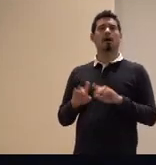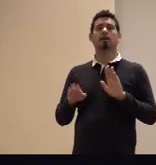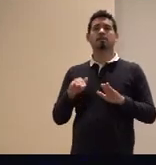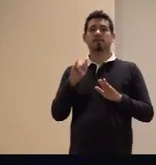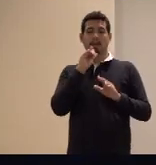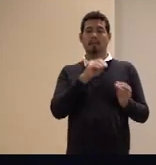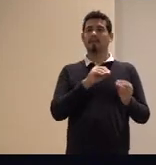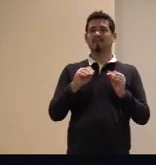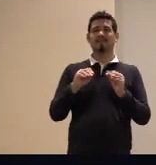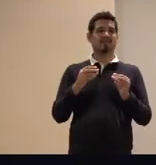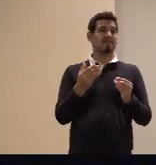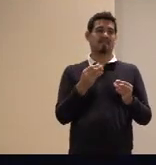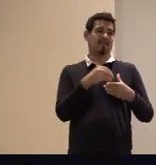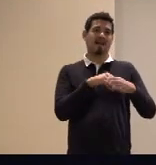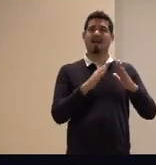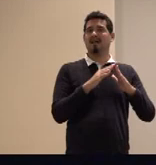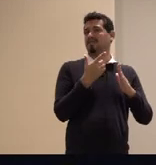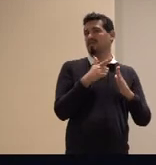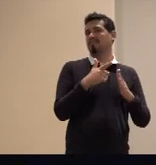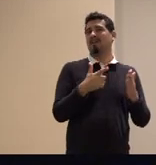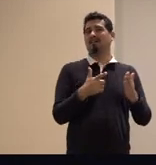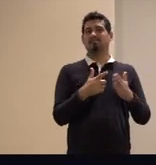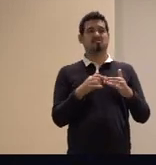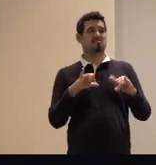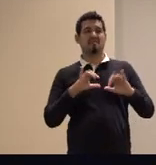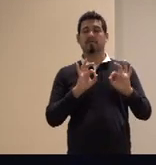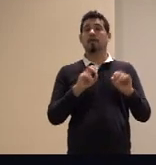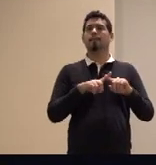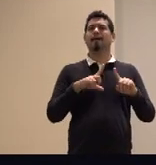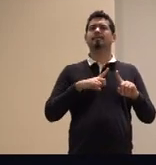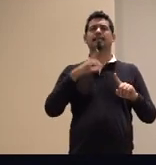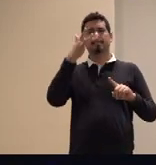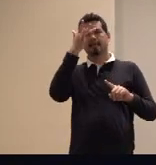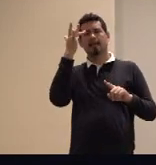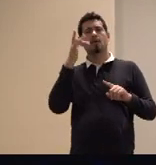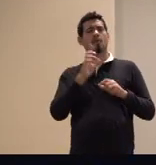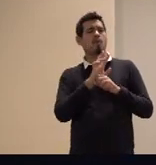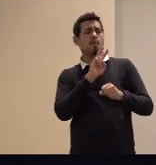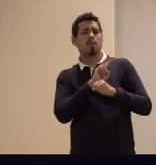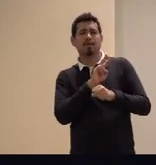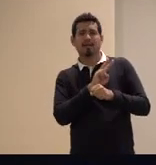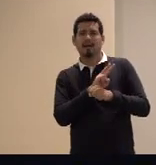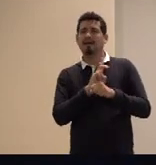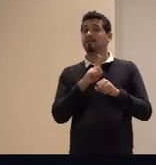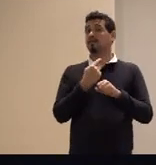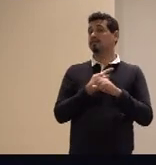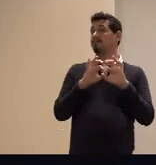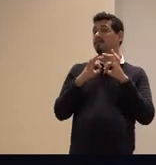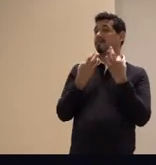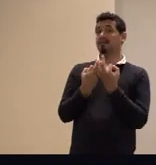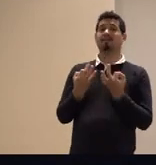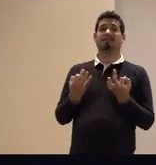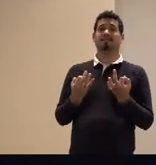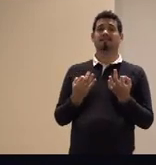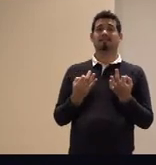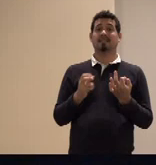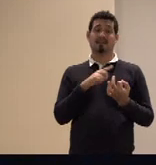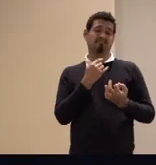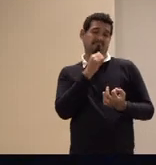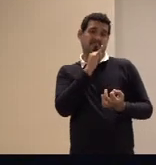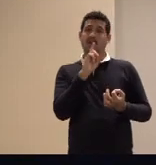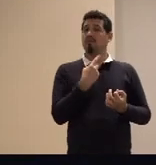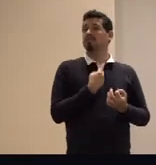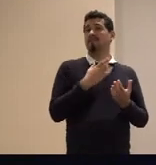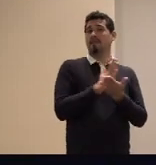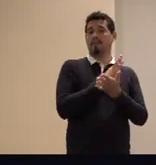de violência, ou porque nós realmente tivemos, né, a bênção e de ter uma família que não acontecia isso, a